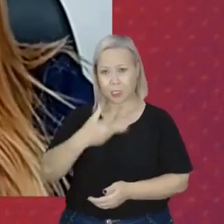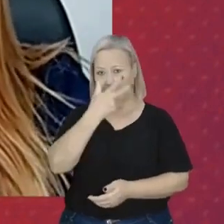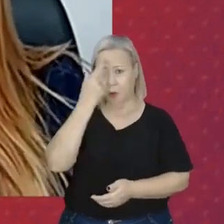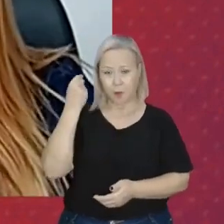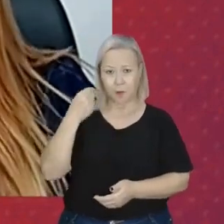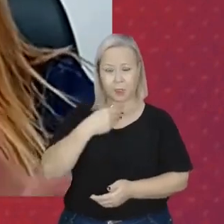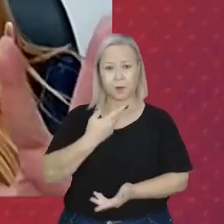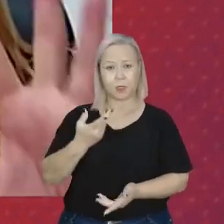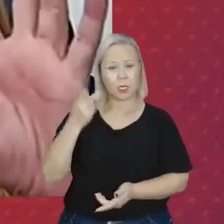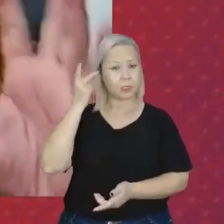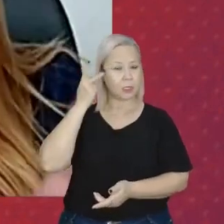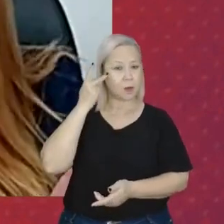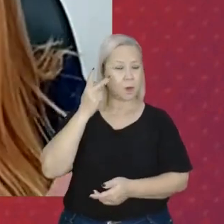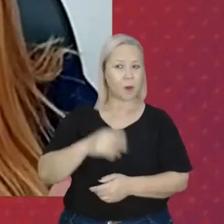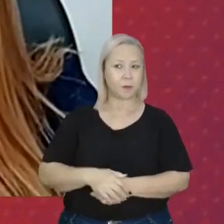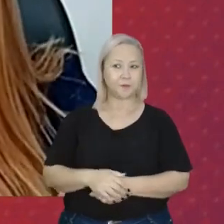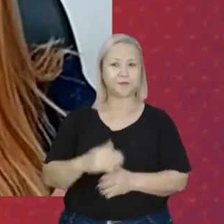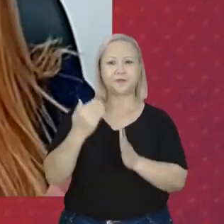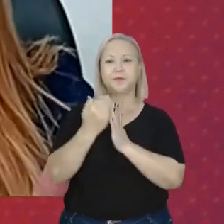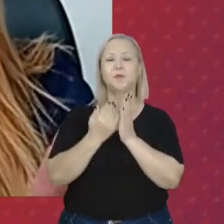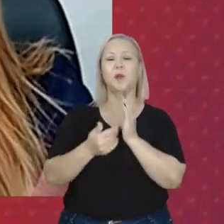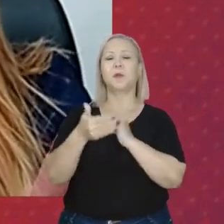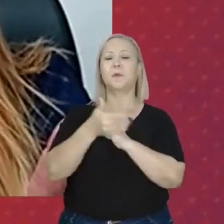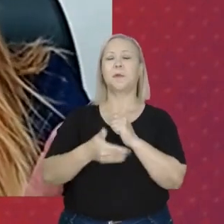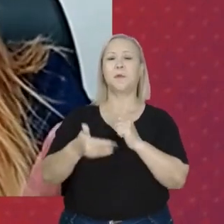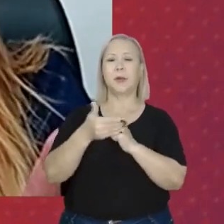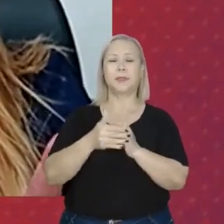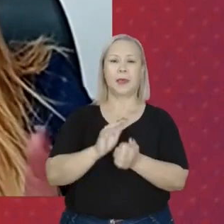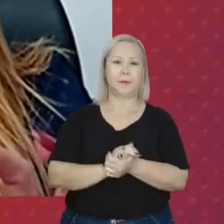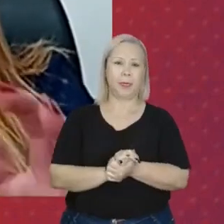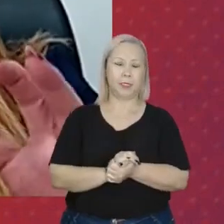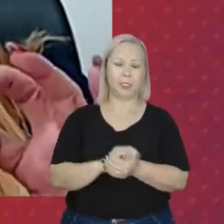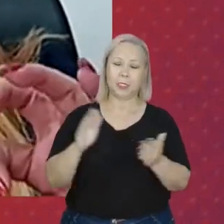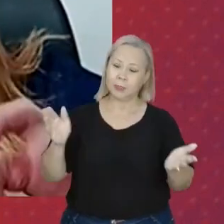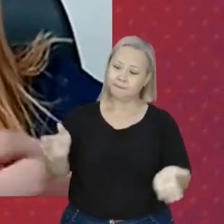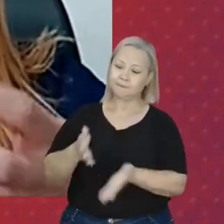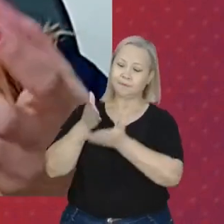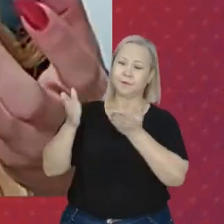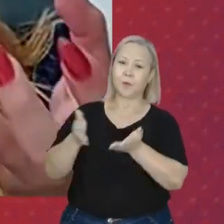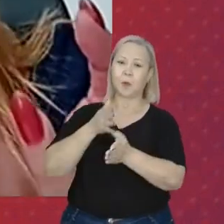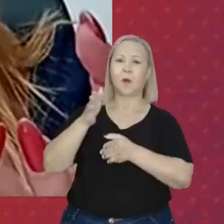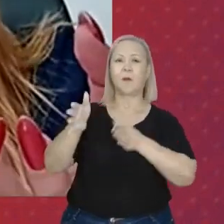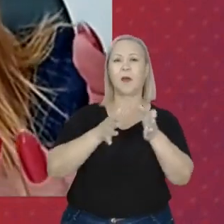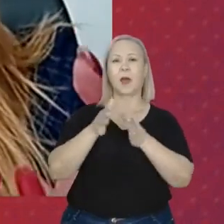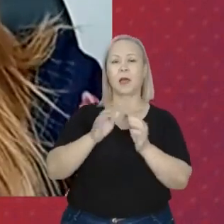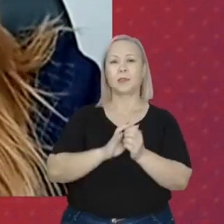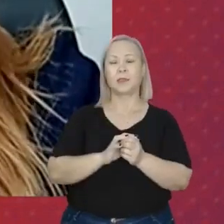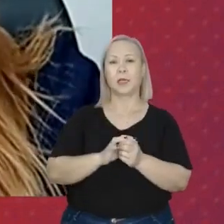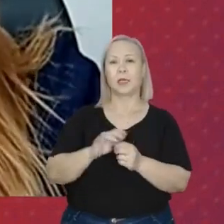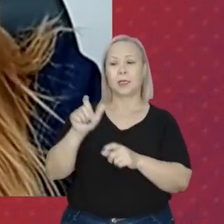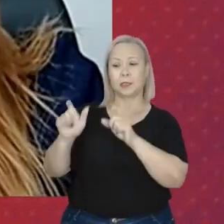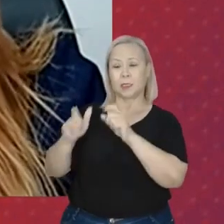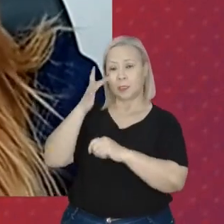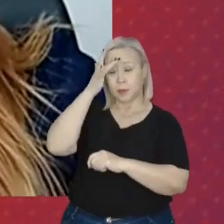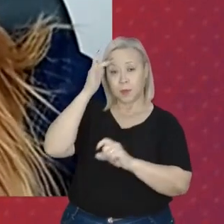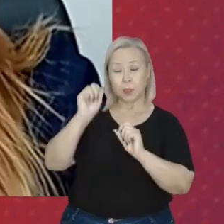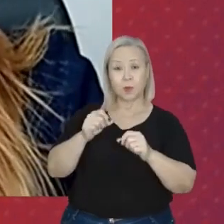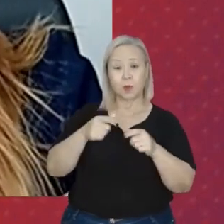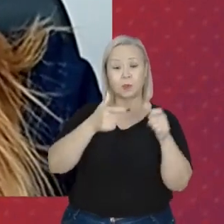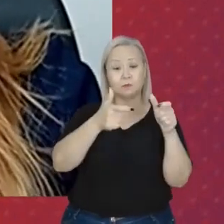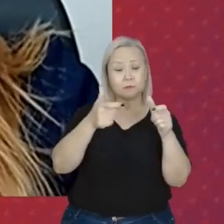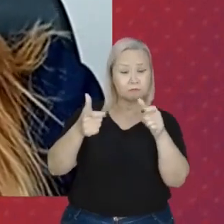Paulo. É um programa que, basicamente, ele promove o acesso dessas pessoas a